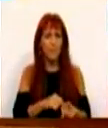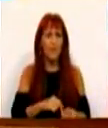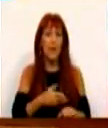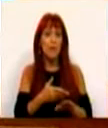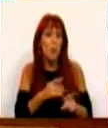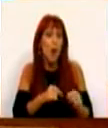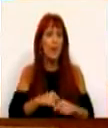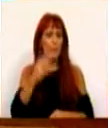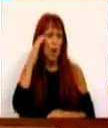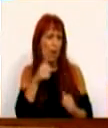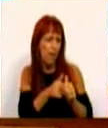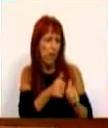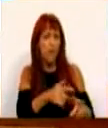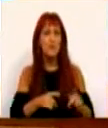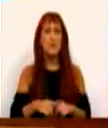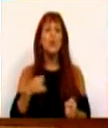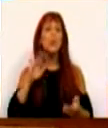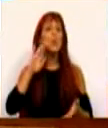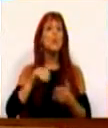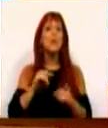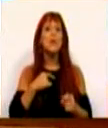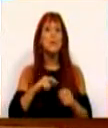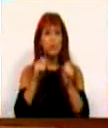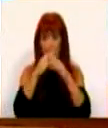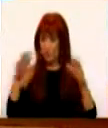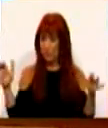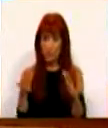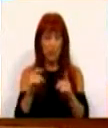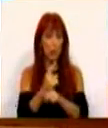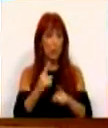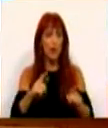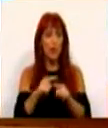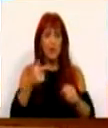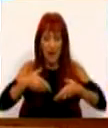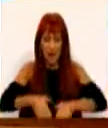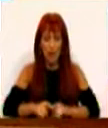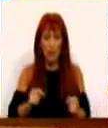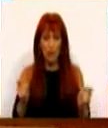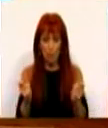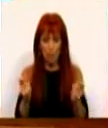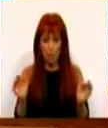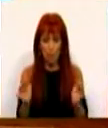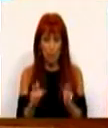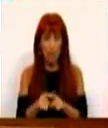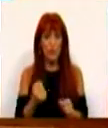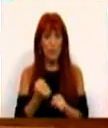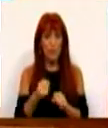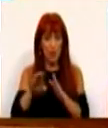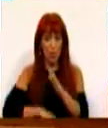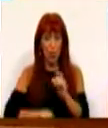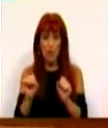moral. Tudo isto tem consequências na demografia. As causas da baixa natalidade são conhecidas: trabalho